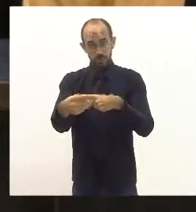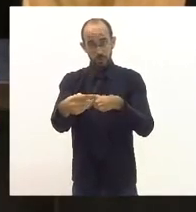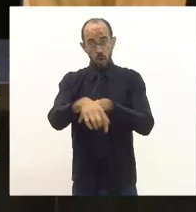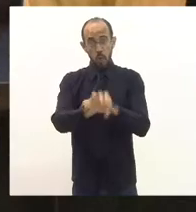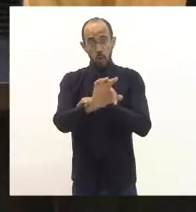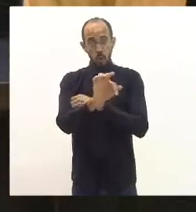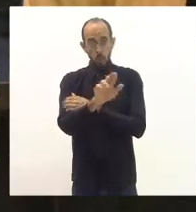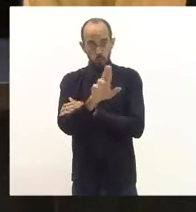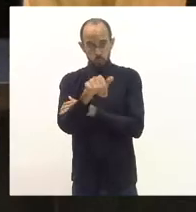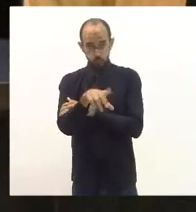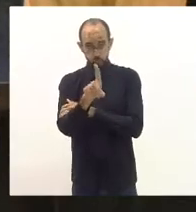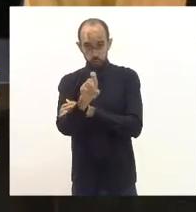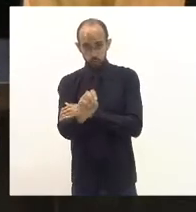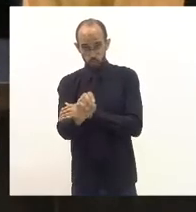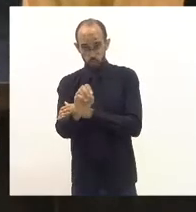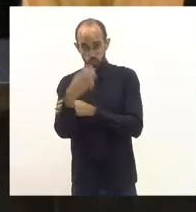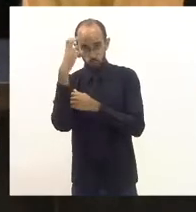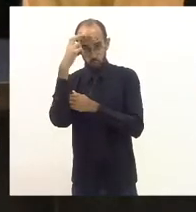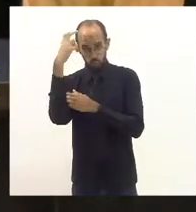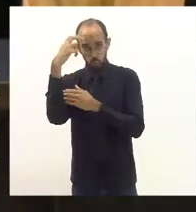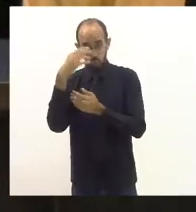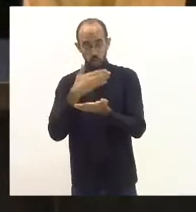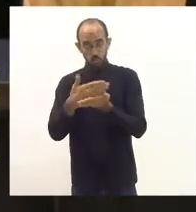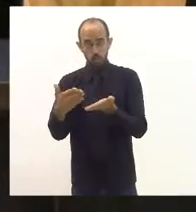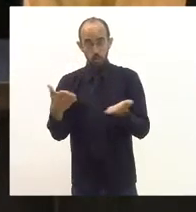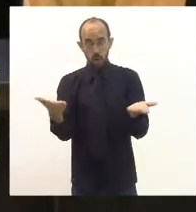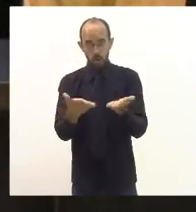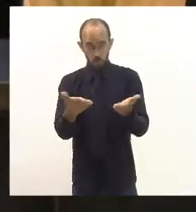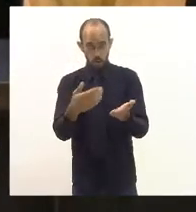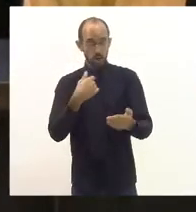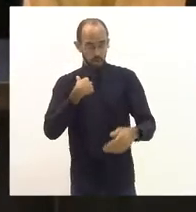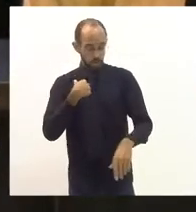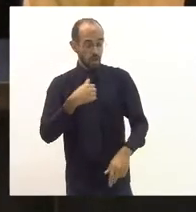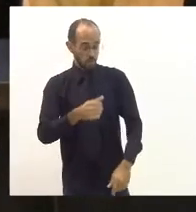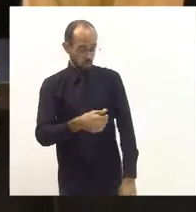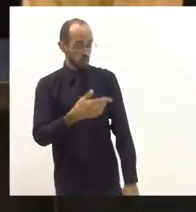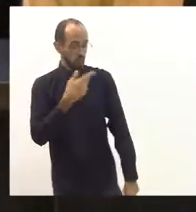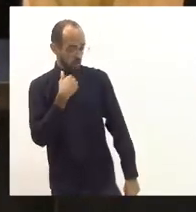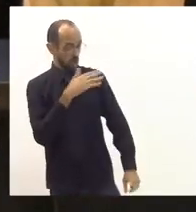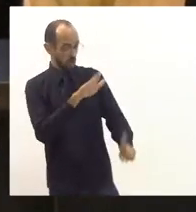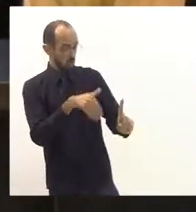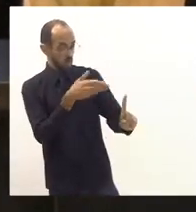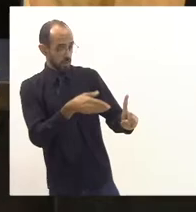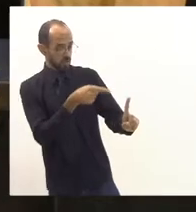Cultura começou a ser cumprida agora. Eu reconheço isso na secretária,